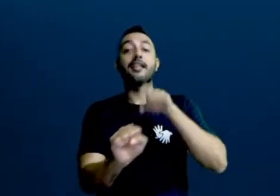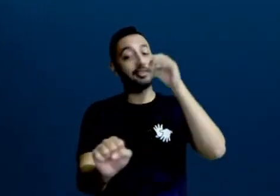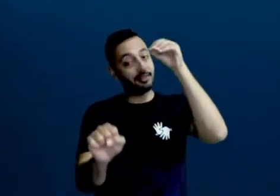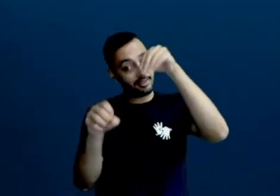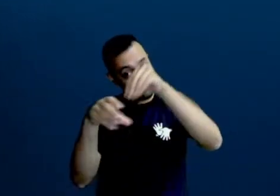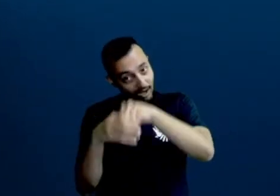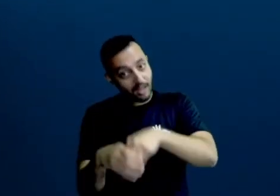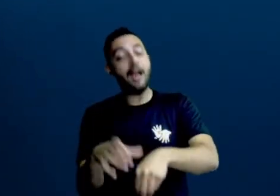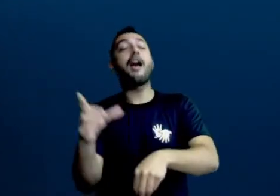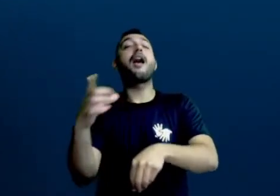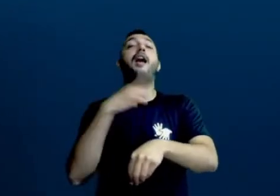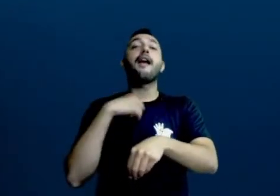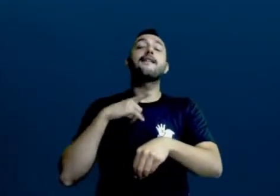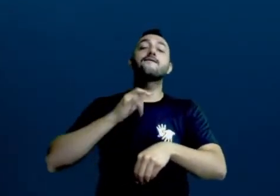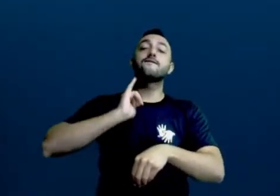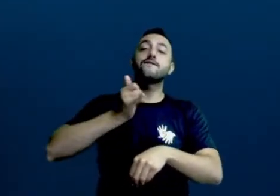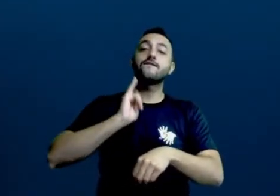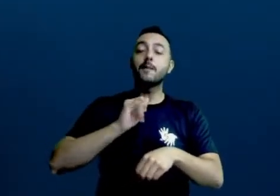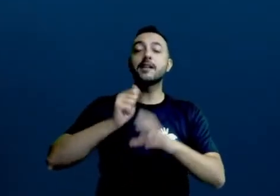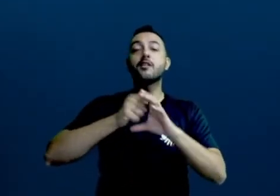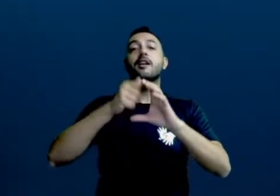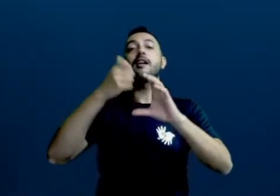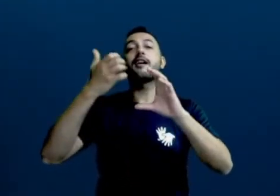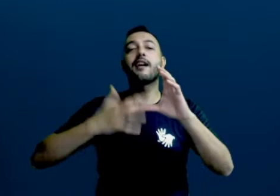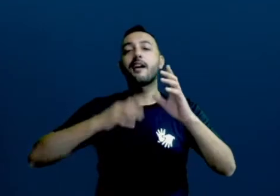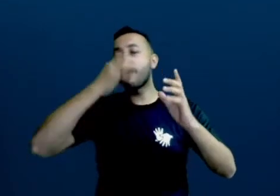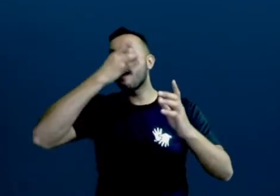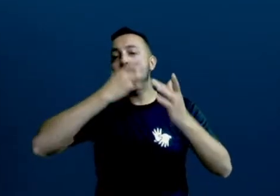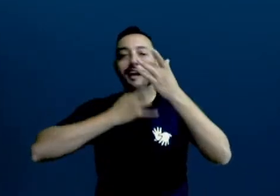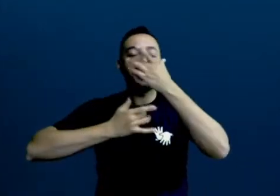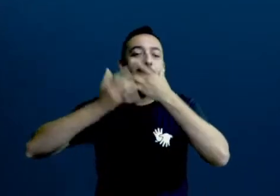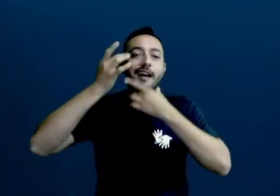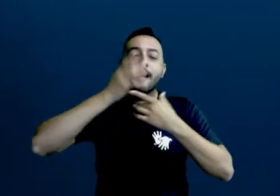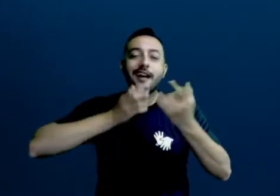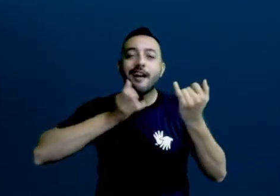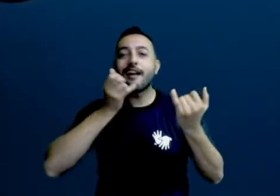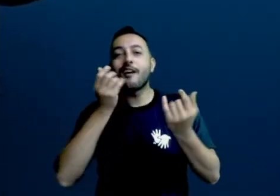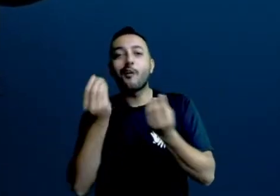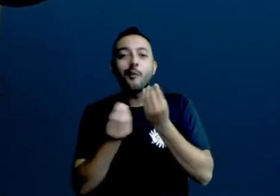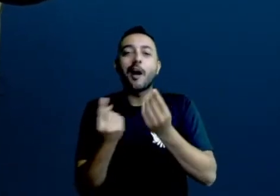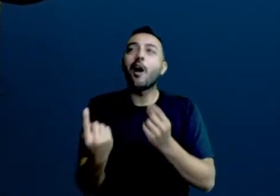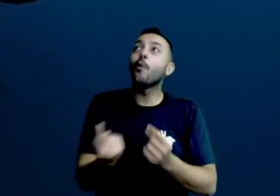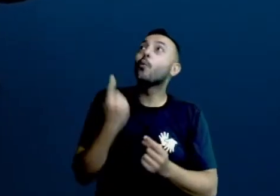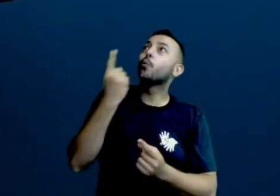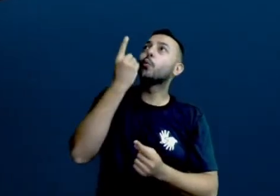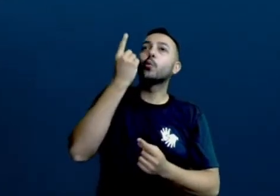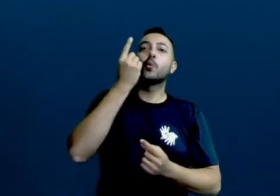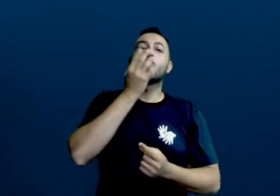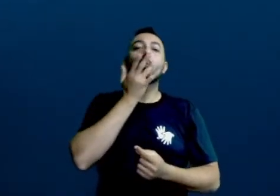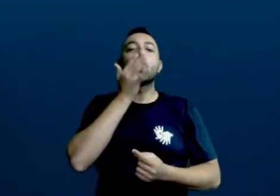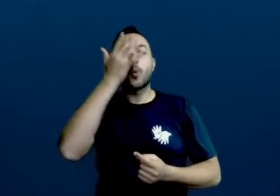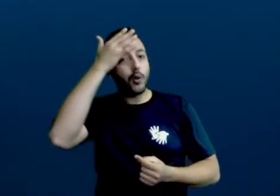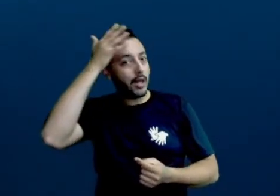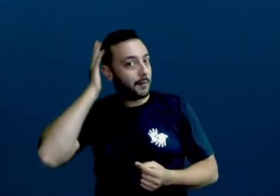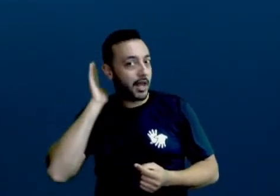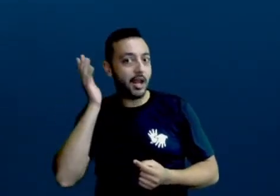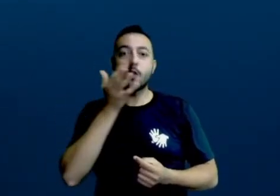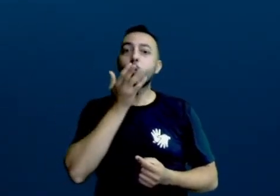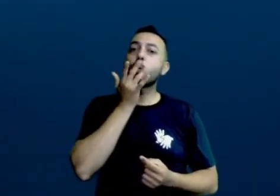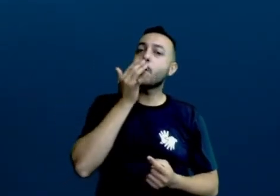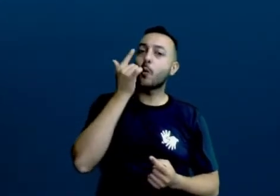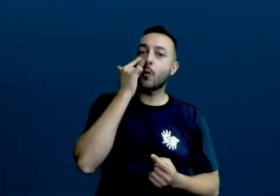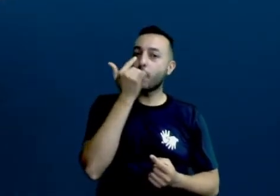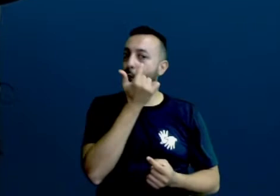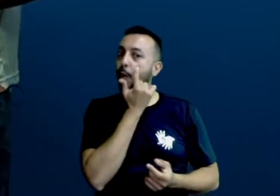as informações que vão determinar as características e nós vamos apresentar como altura cor do cabelo cor dos